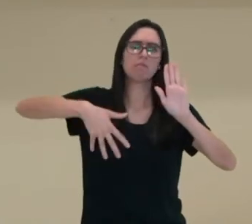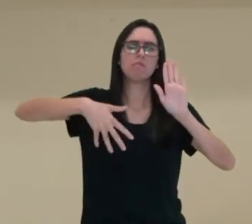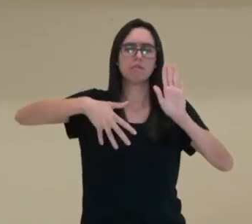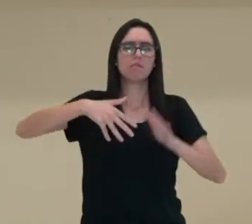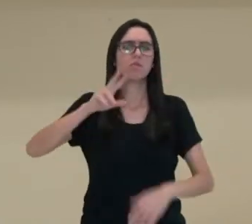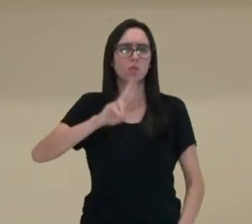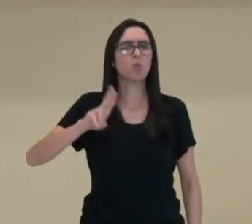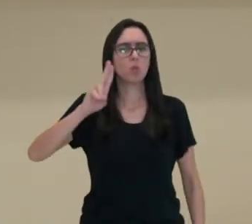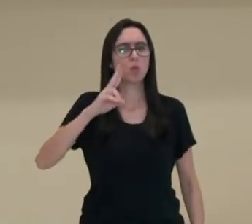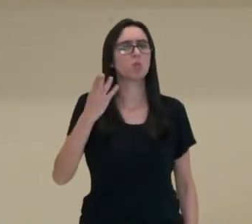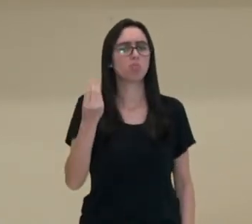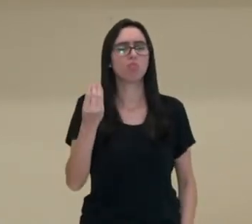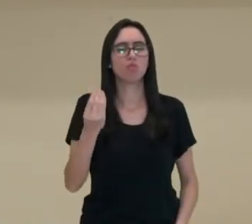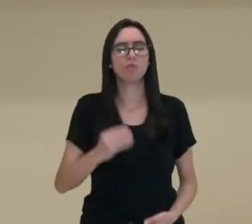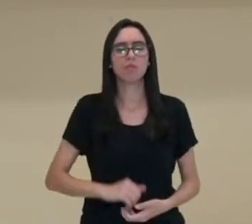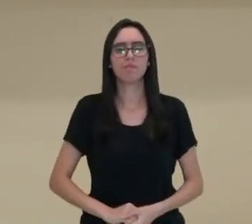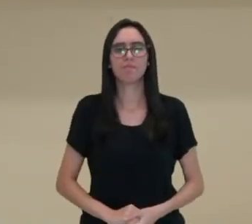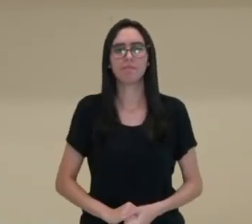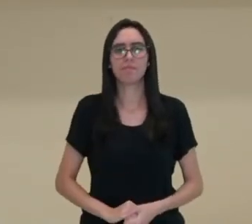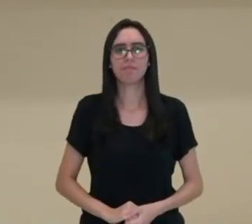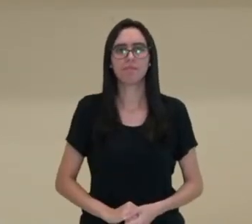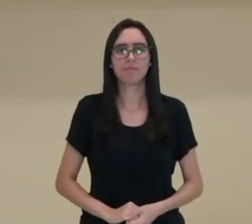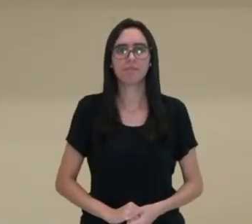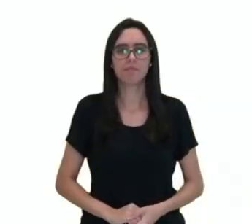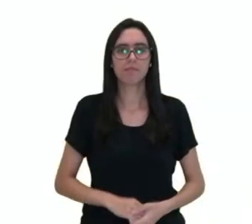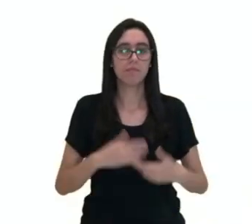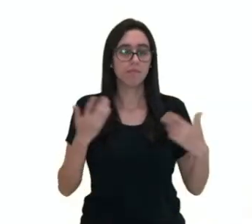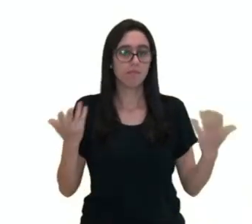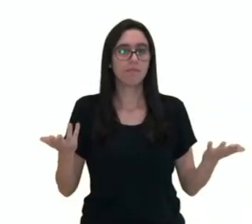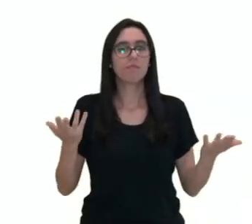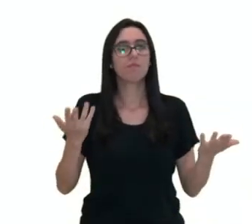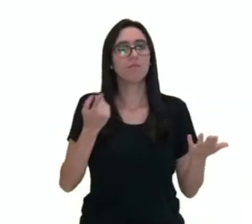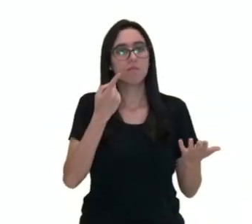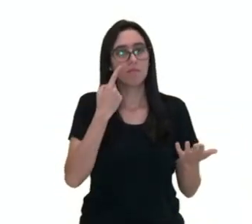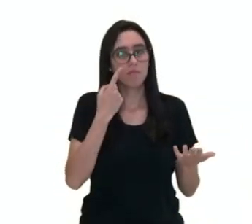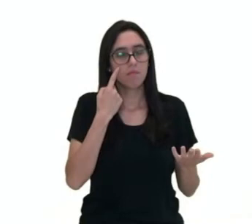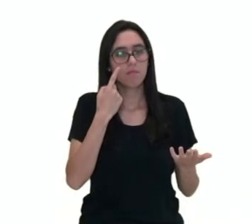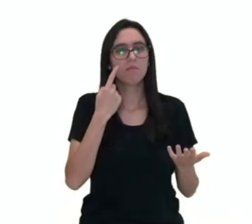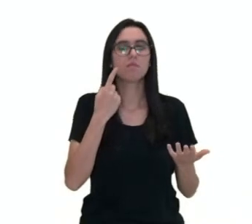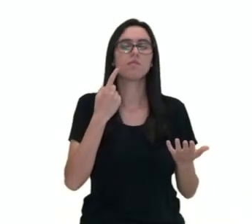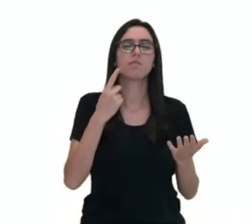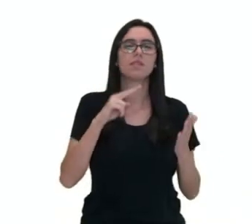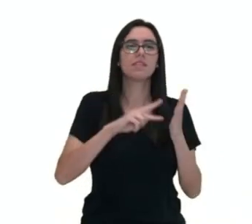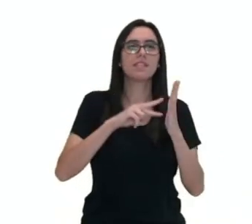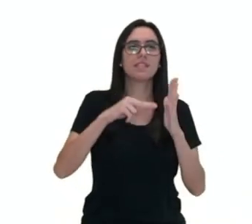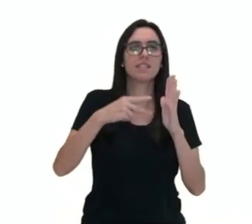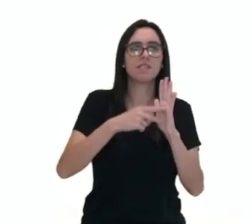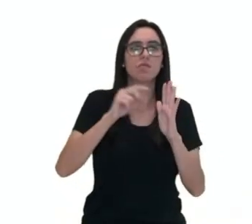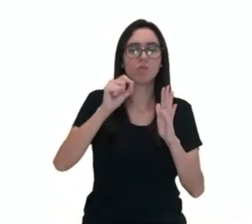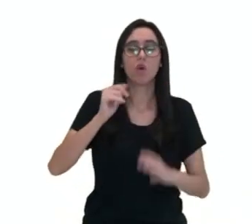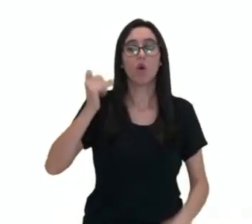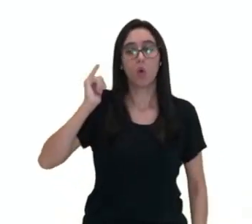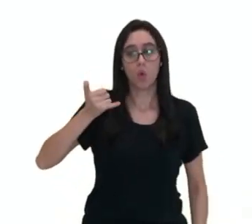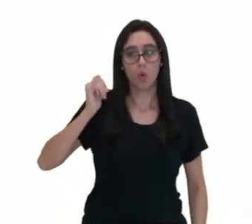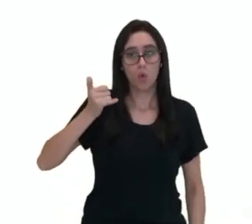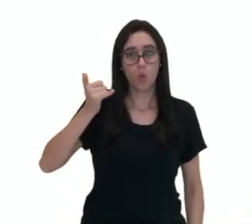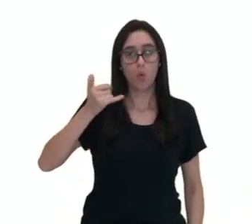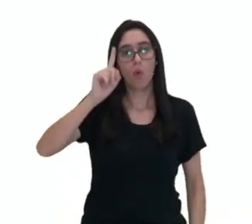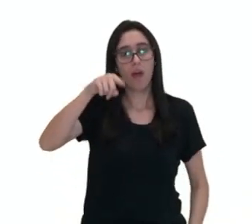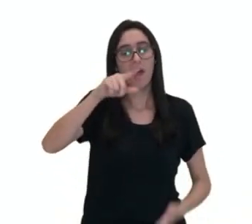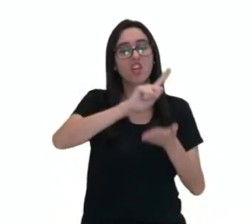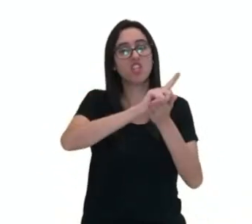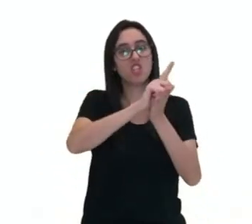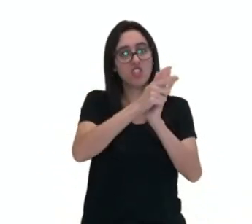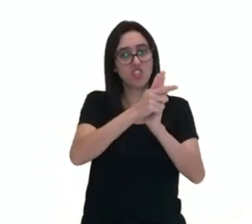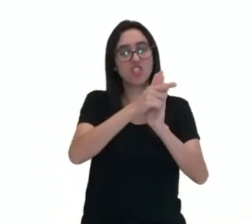recorrentemente utilizadas, certo? Então, só para a gente ver uma definição aqui de conto, o conto é um gênero literário no qual